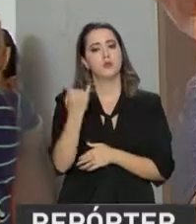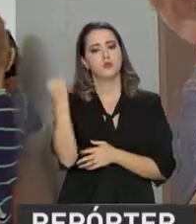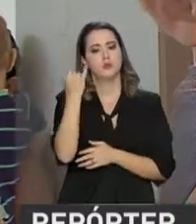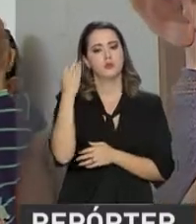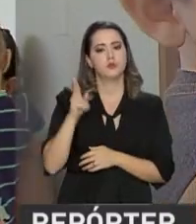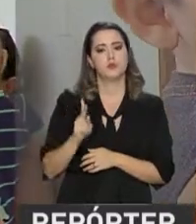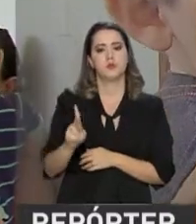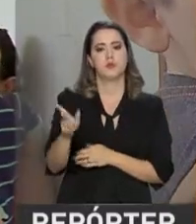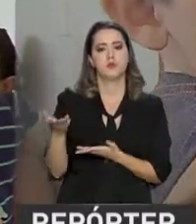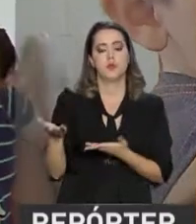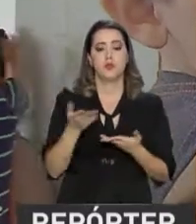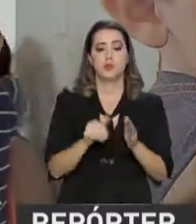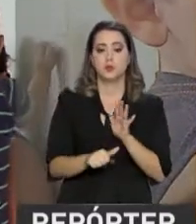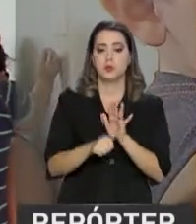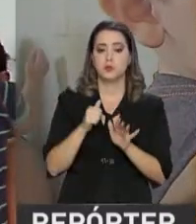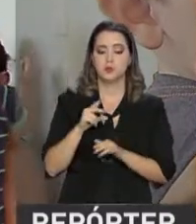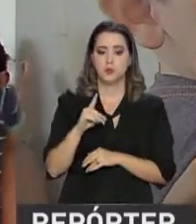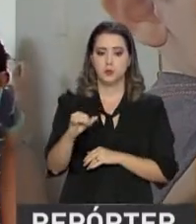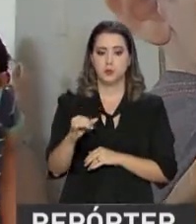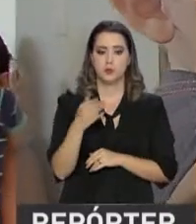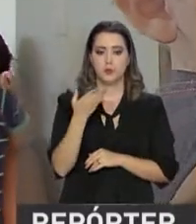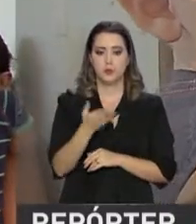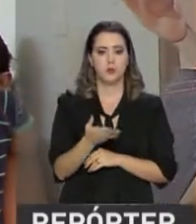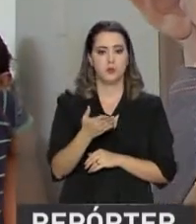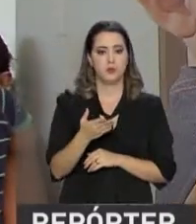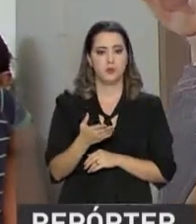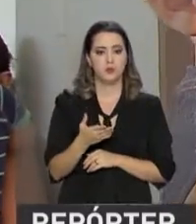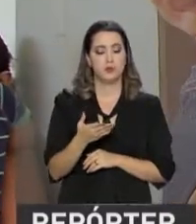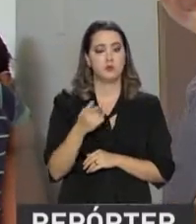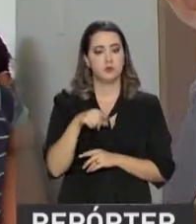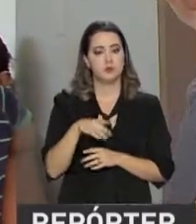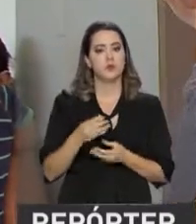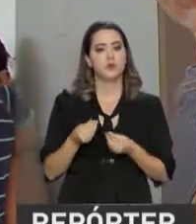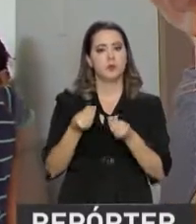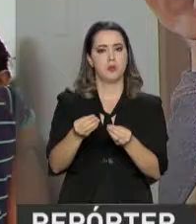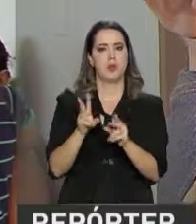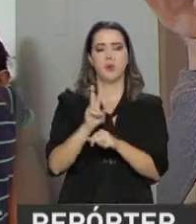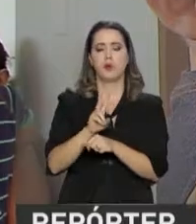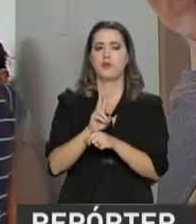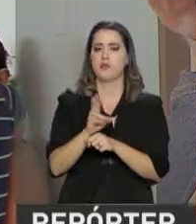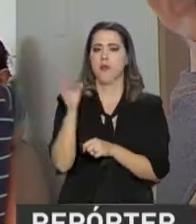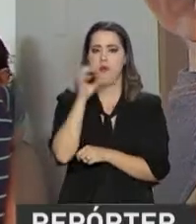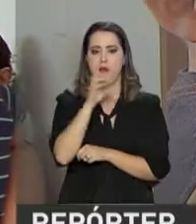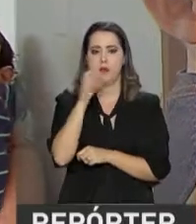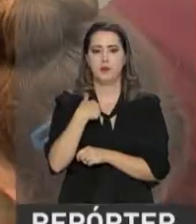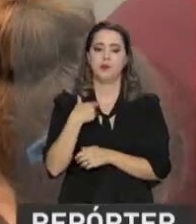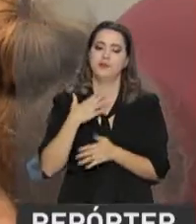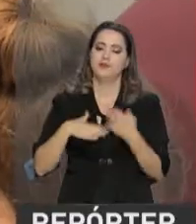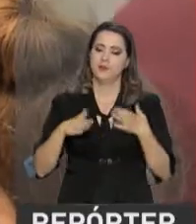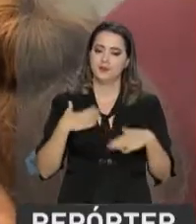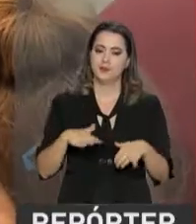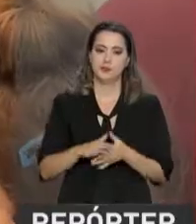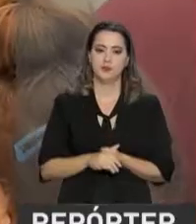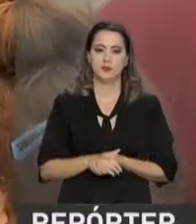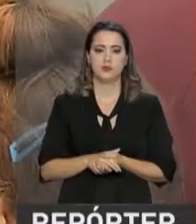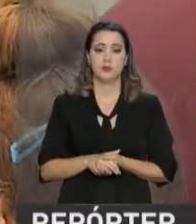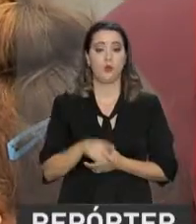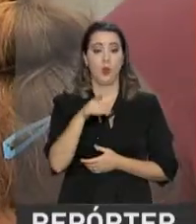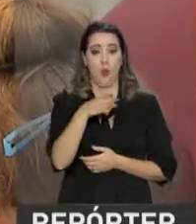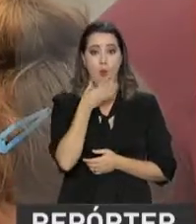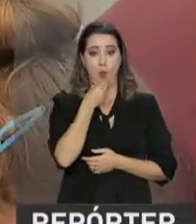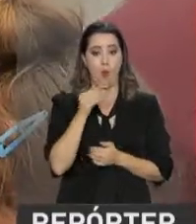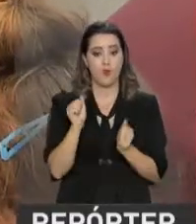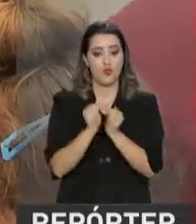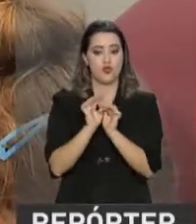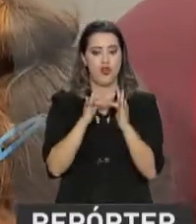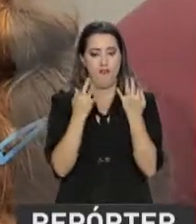importante. Eu sempre venho nos primeiros dias, né, para deixar ele logo protegido e eu ficar mais tranquila. Fábio veio com a família